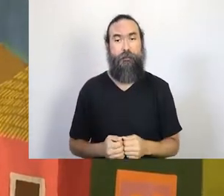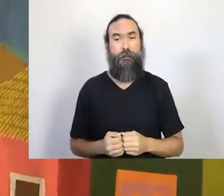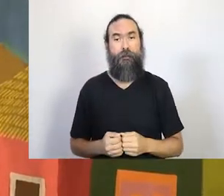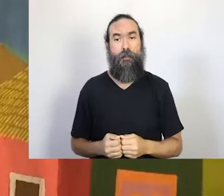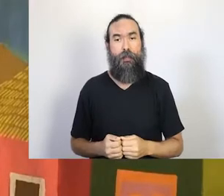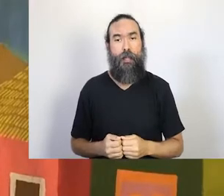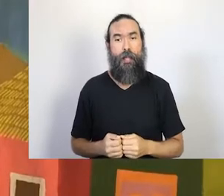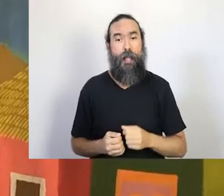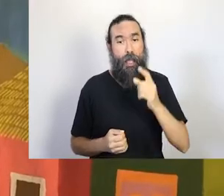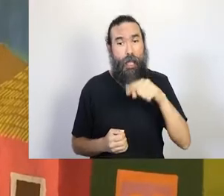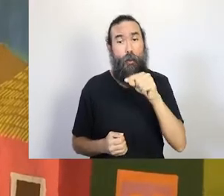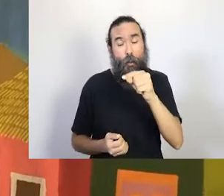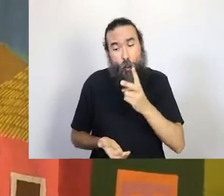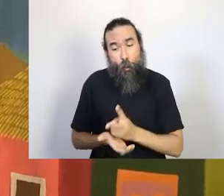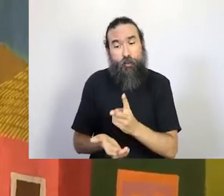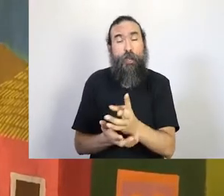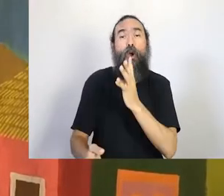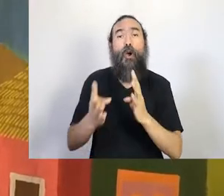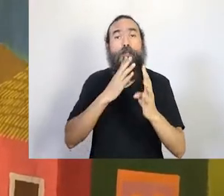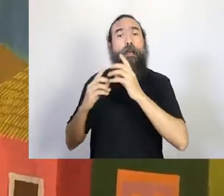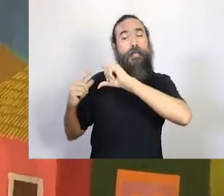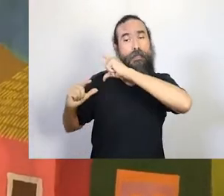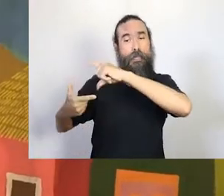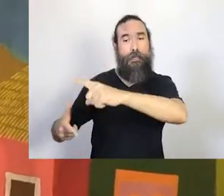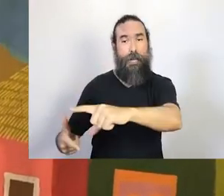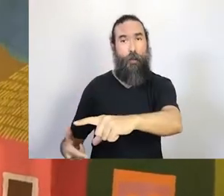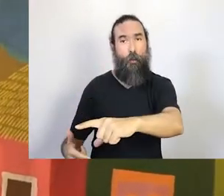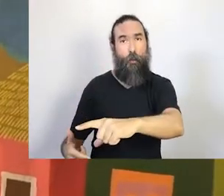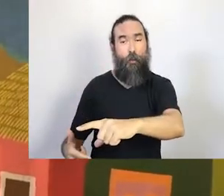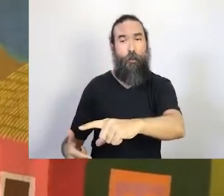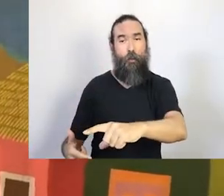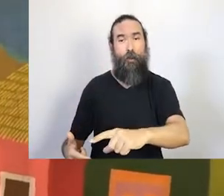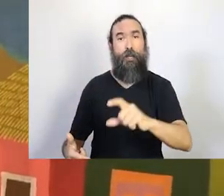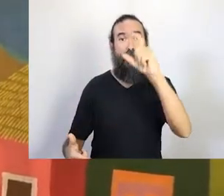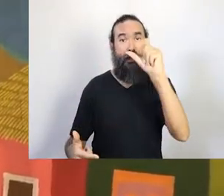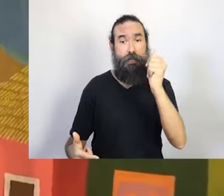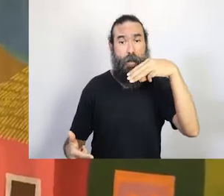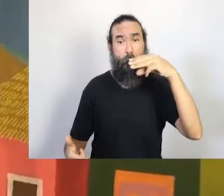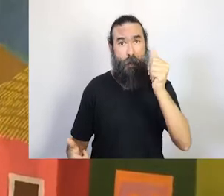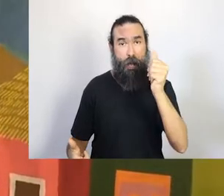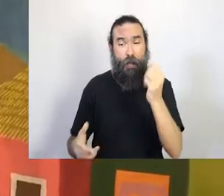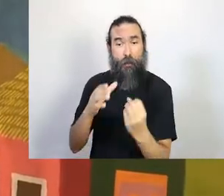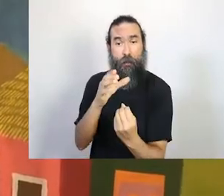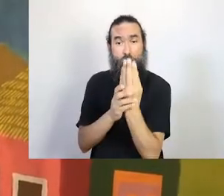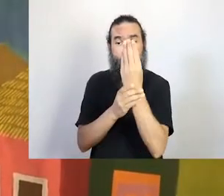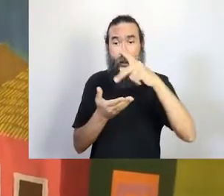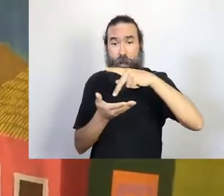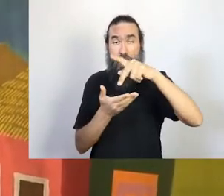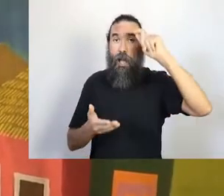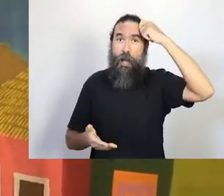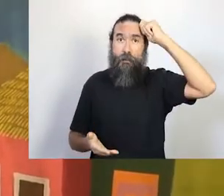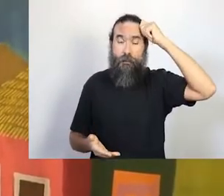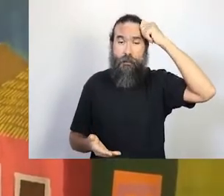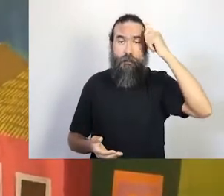oralidade. É a continuidade dos saberes ancestrais da tradição Xambá, única comunidade dessa origem africana no